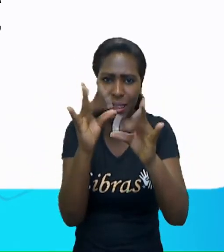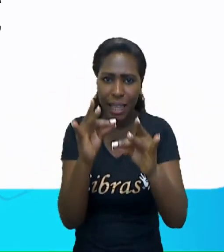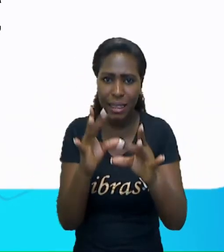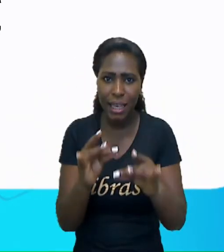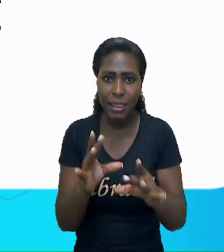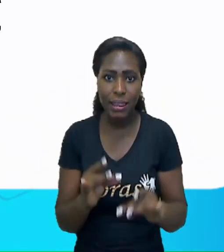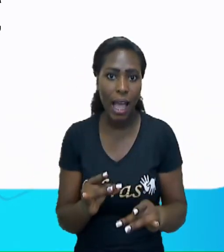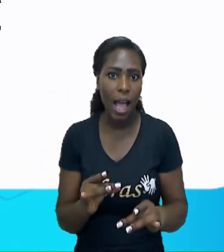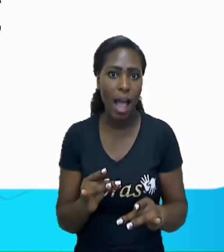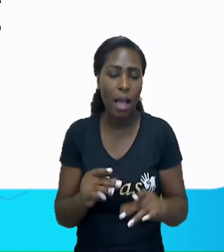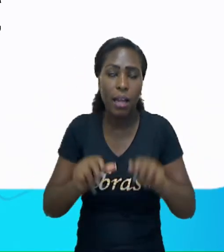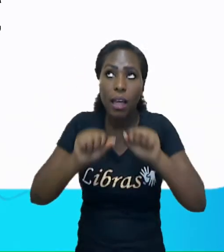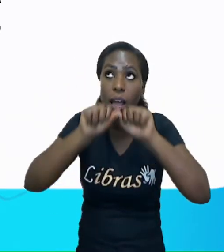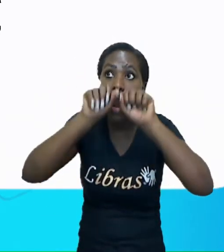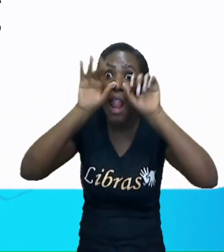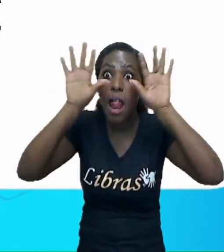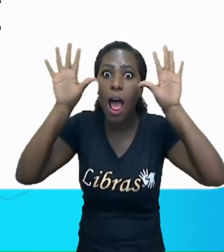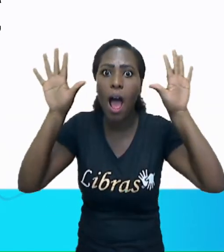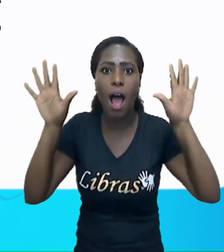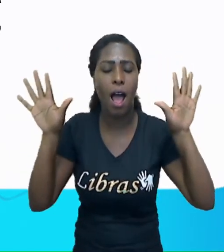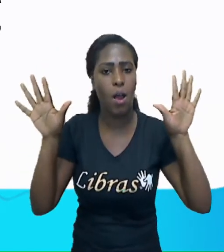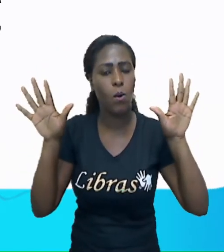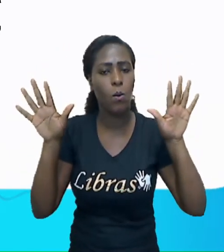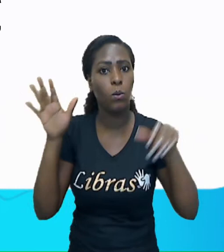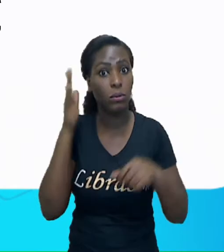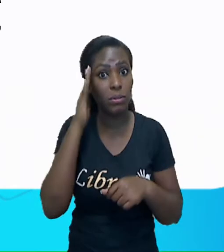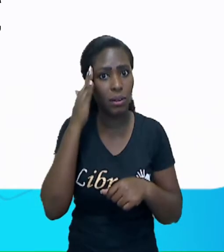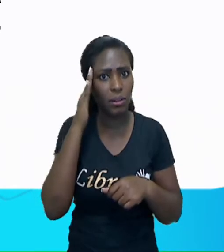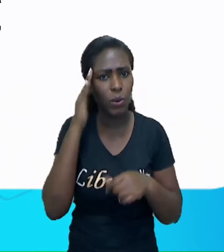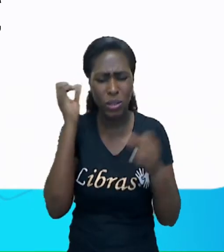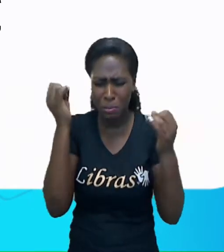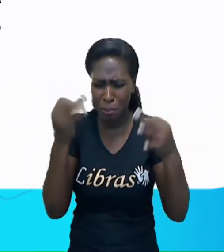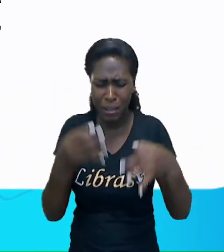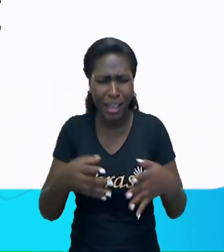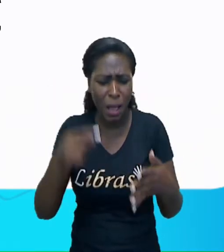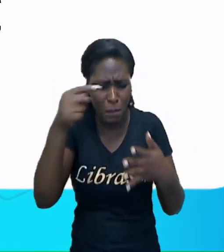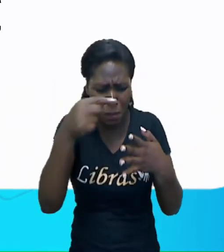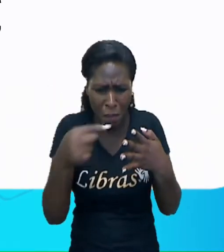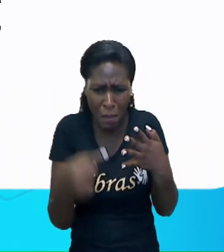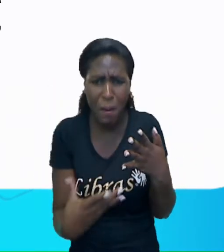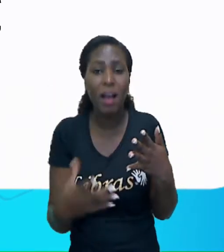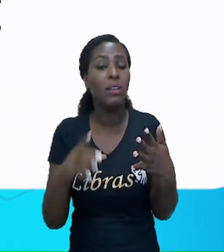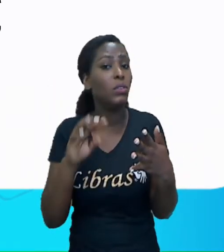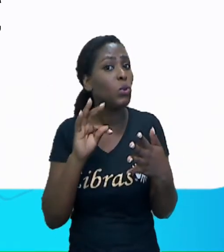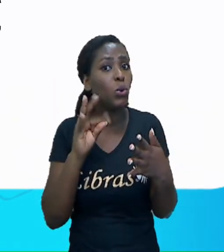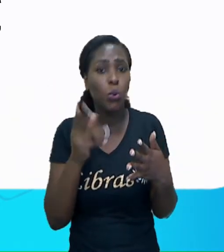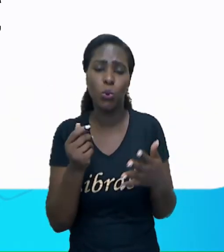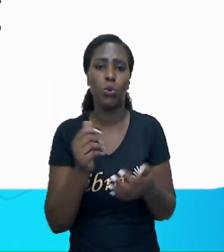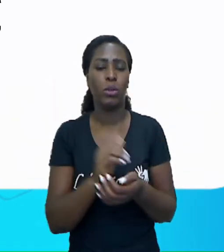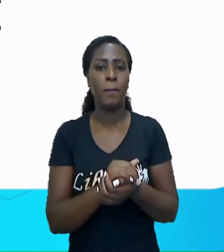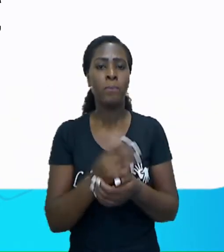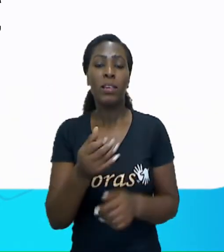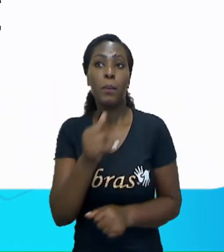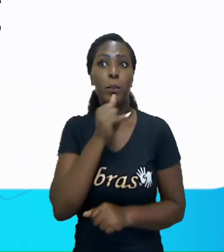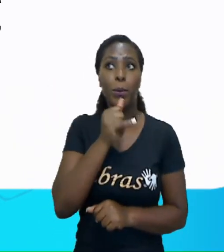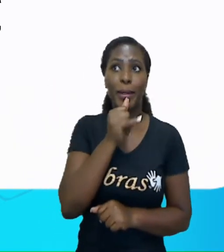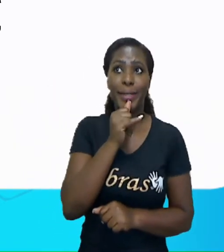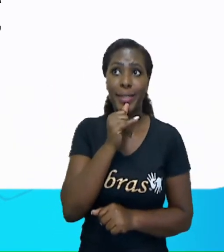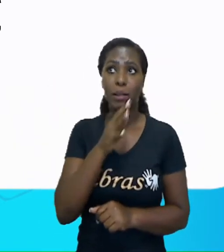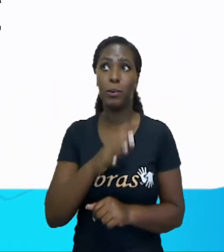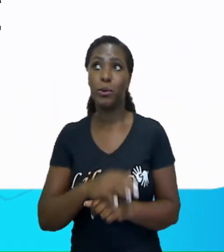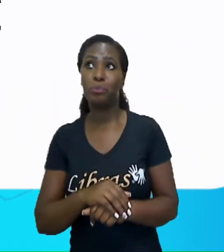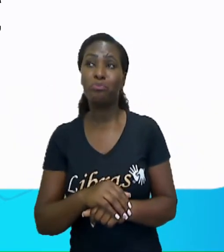É retirar todo o sentido que for ter duplo sentido, ou seja,